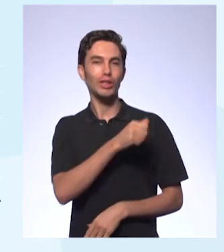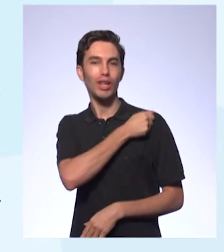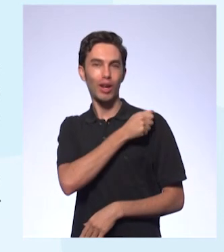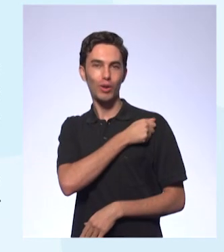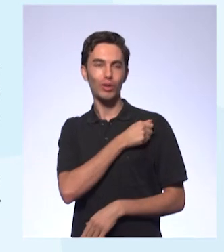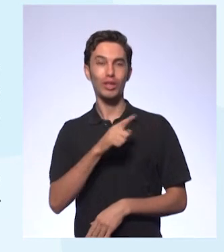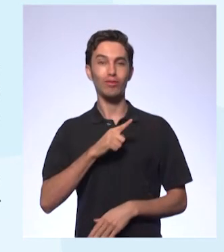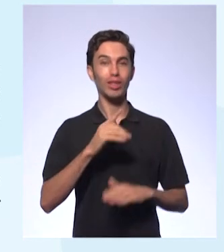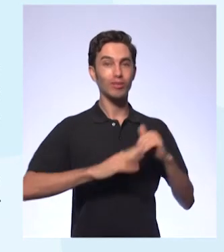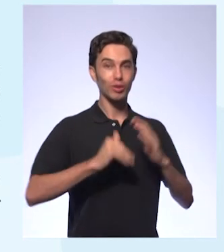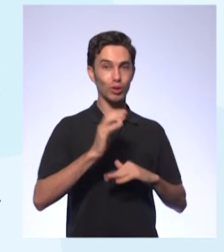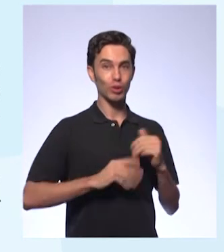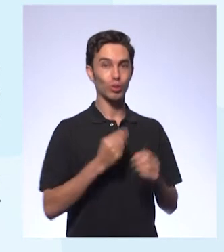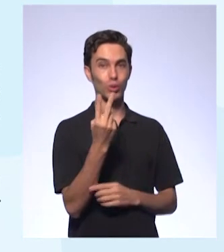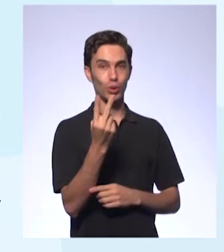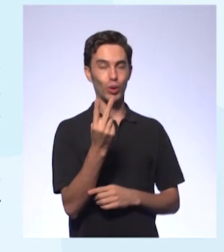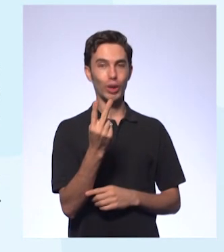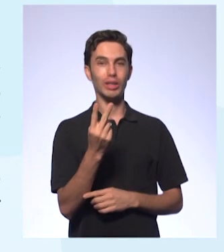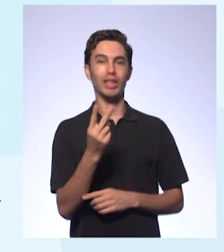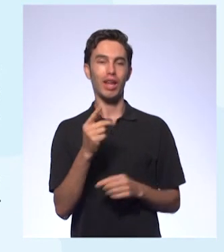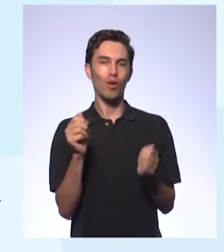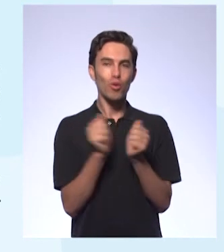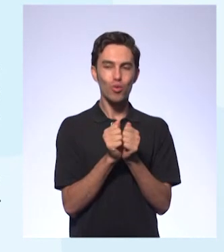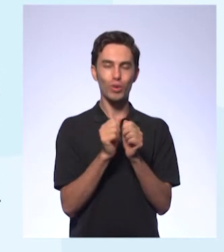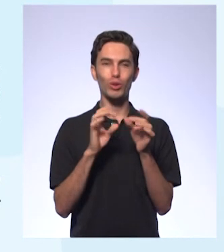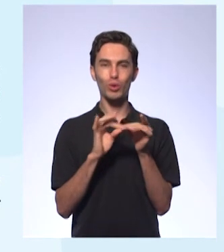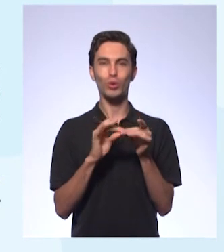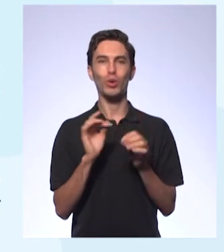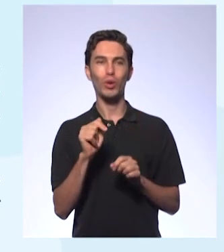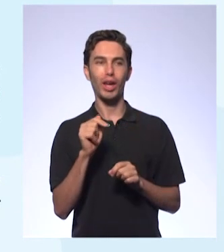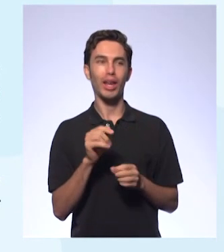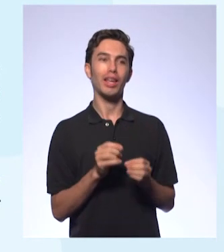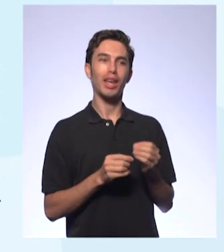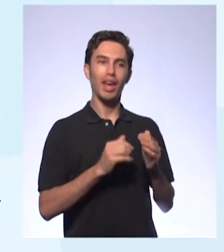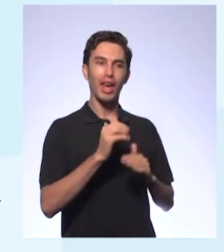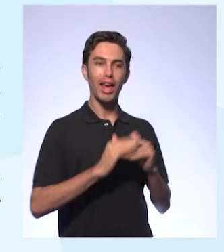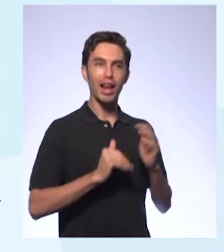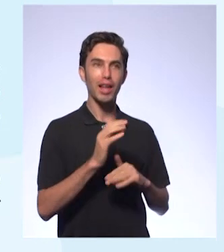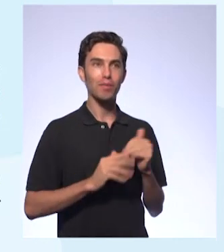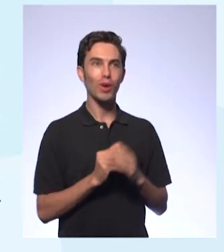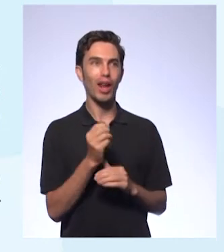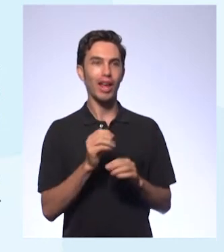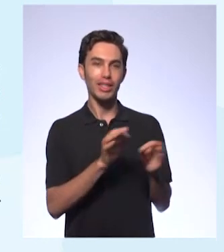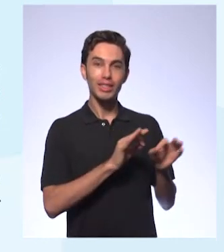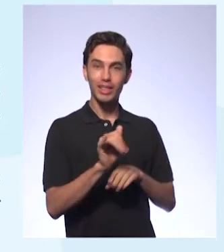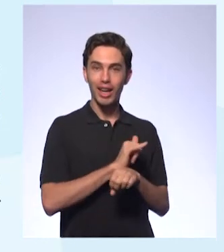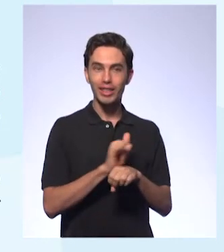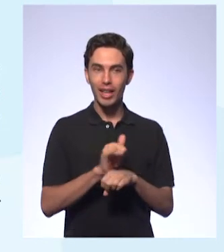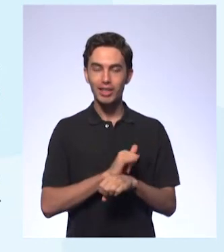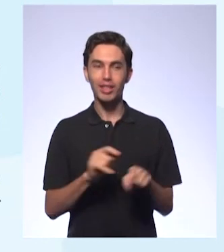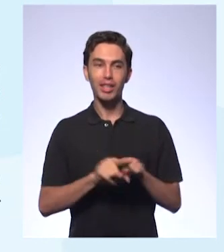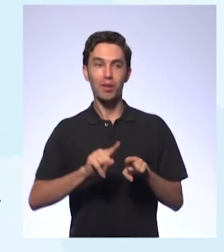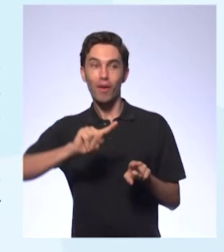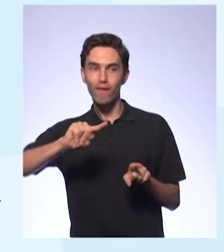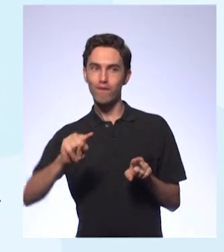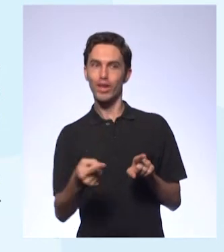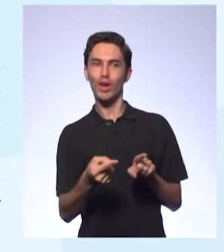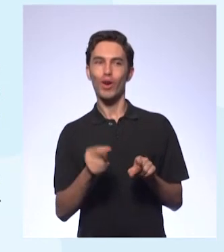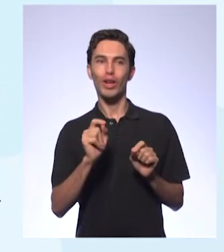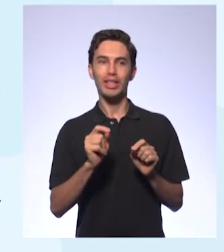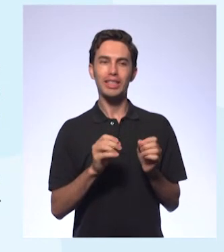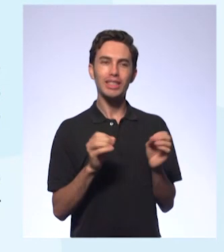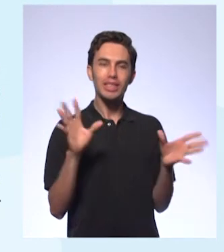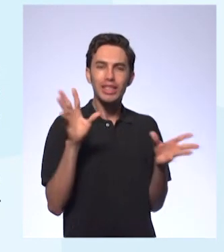duas habilidades, uma, né, emendada com a outra, elaborar estratégia e depois, vírgula, sintetizar opiniões. Então, a primeira